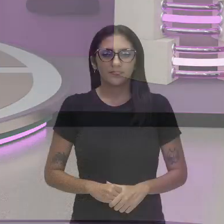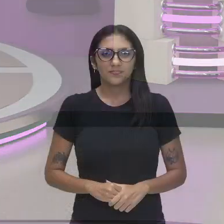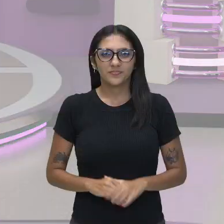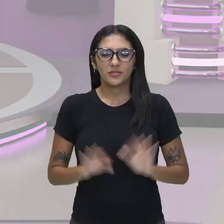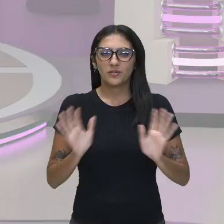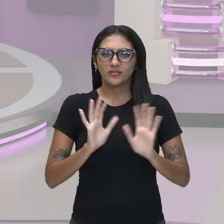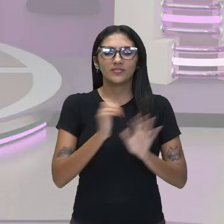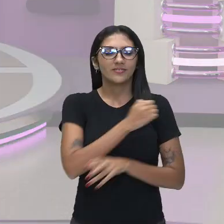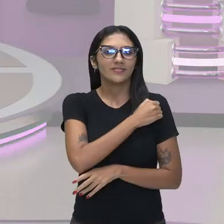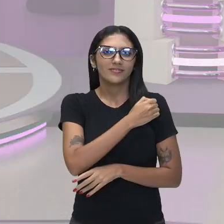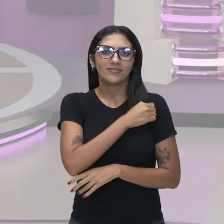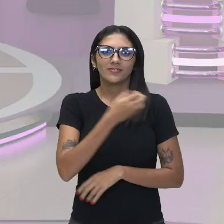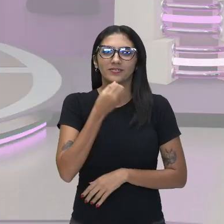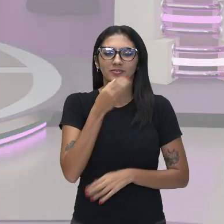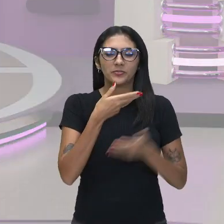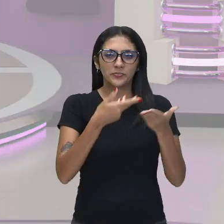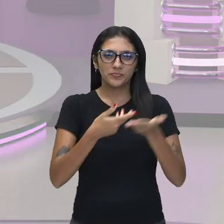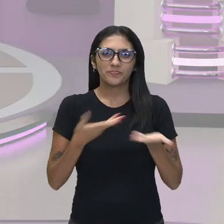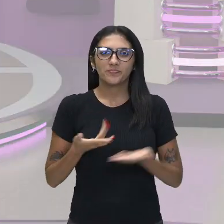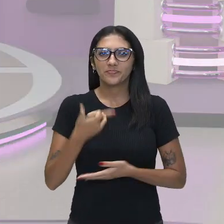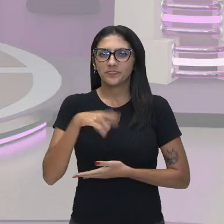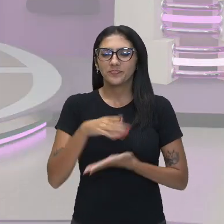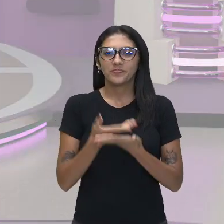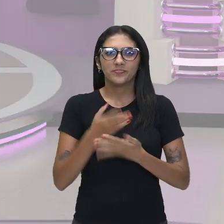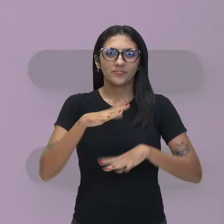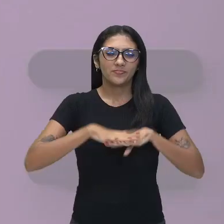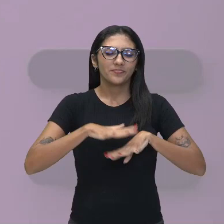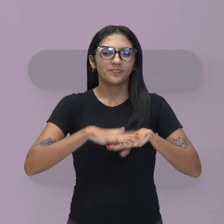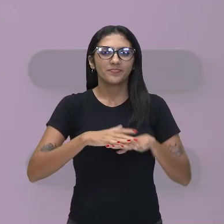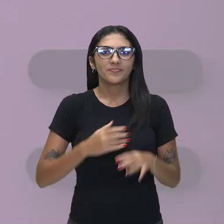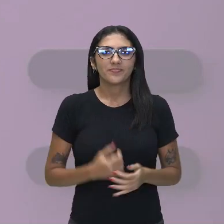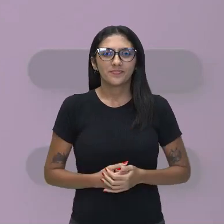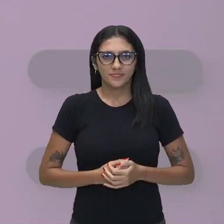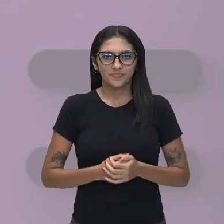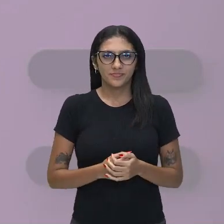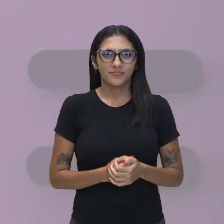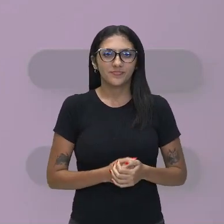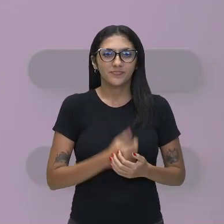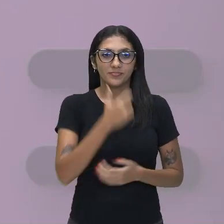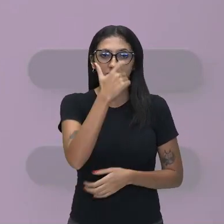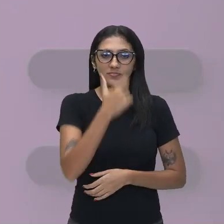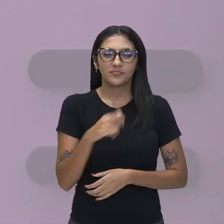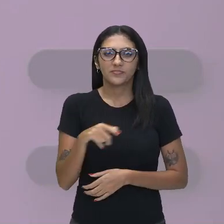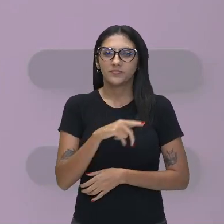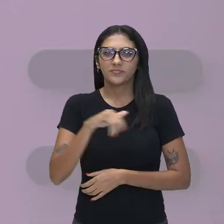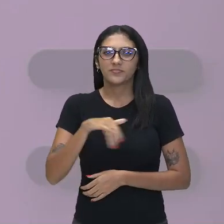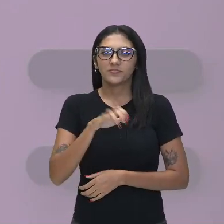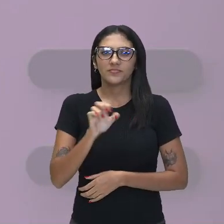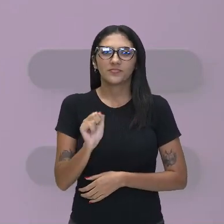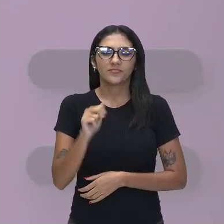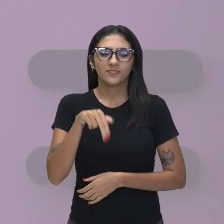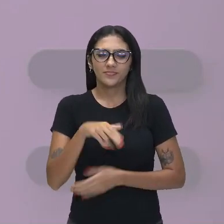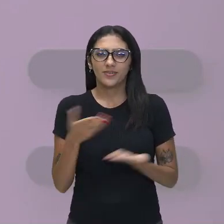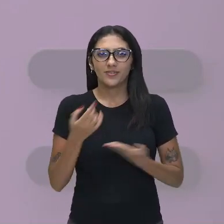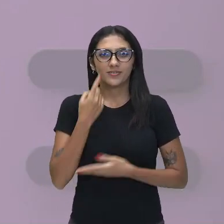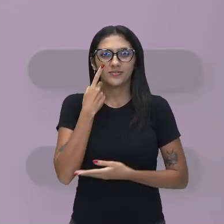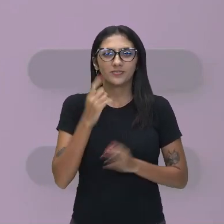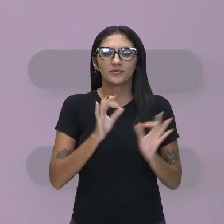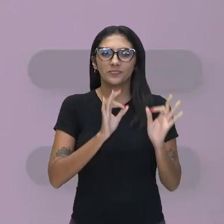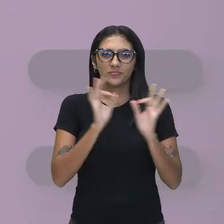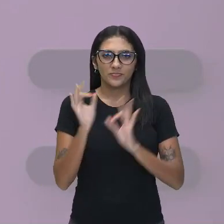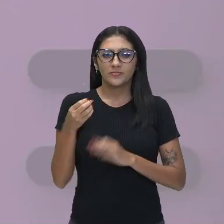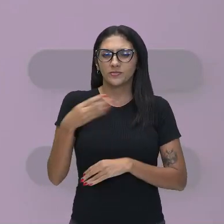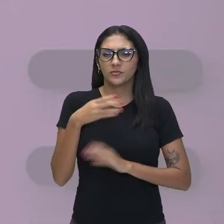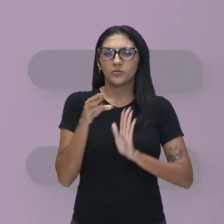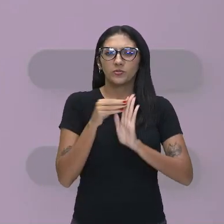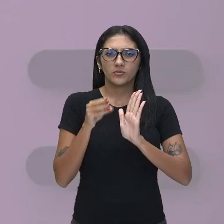Olá, alunos, sejam todos bem-vindos a mais uma aula de matemática. Sou o professor Jean Nobre e juntos nós iremos acompanhar um novo conteúdo